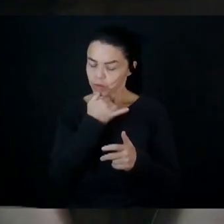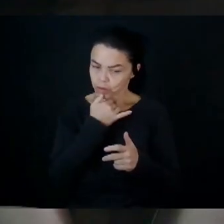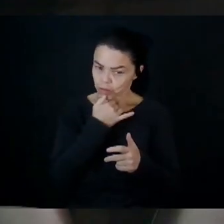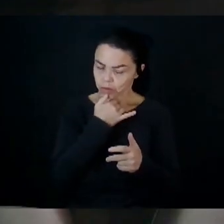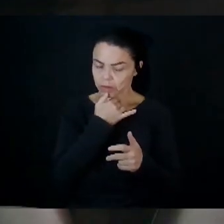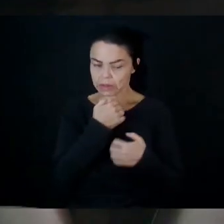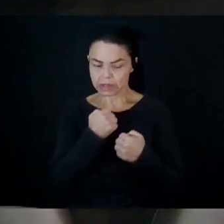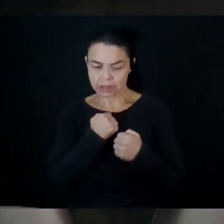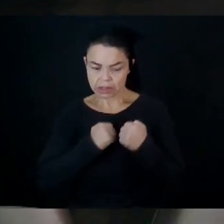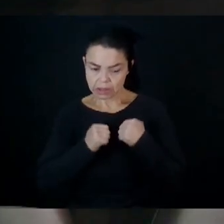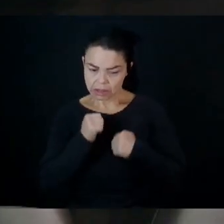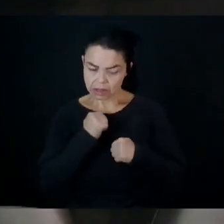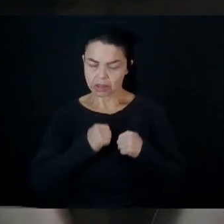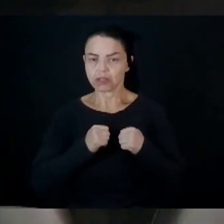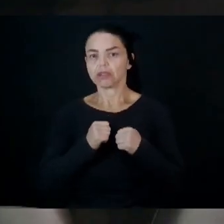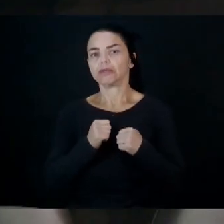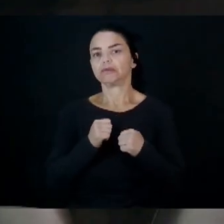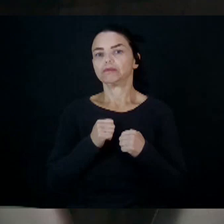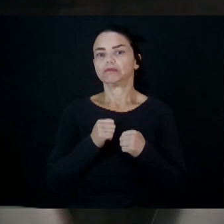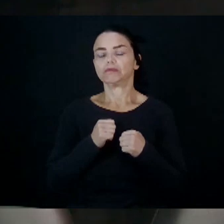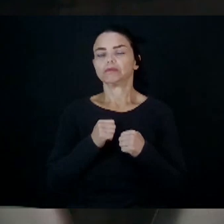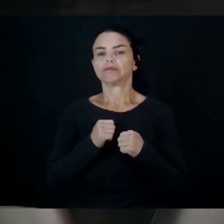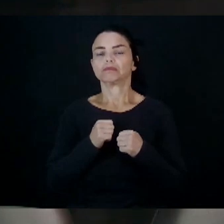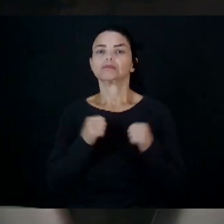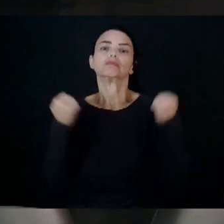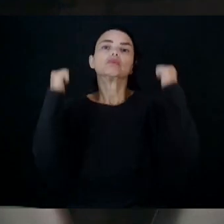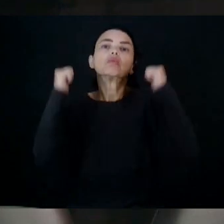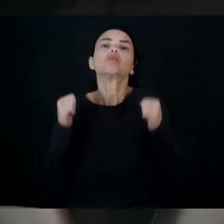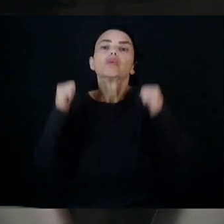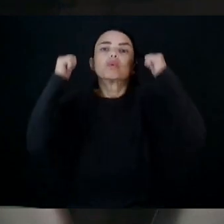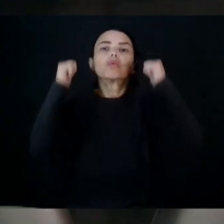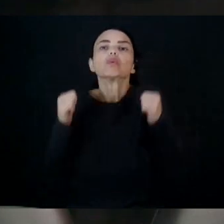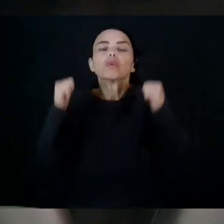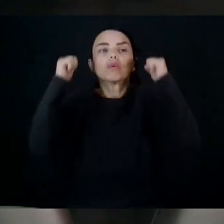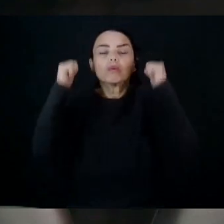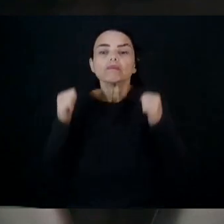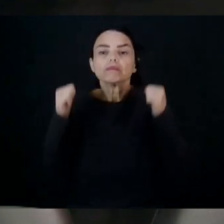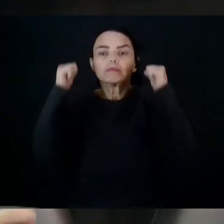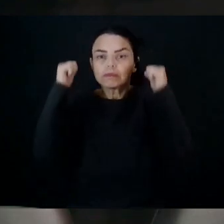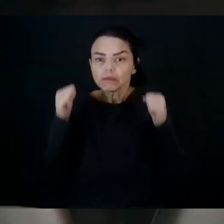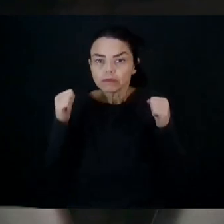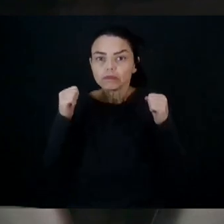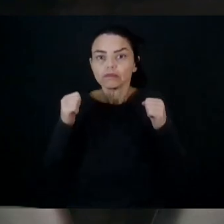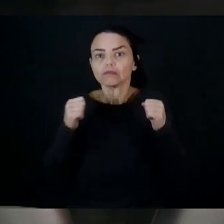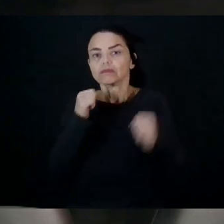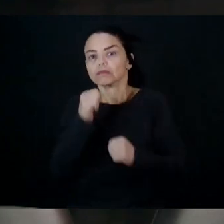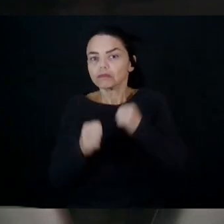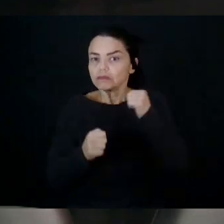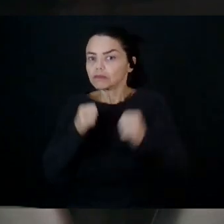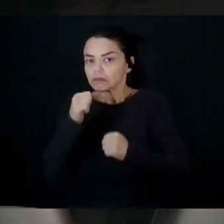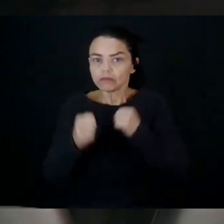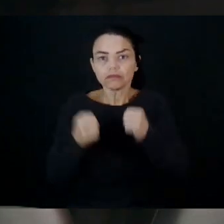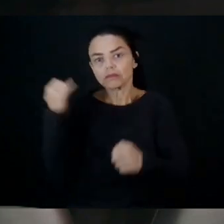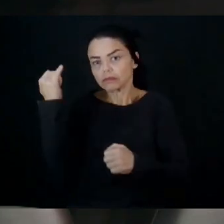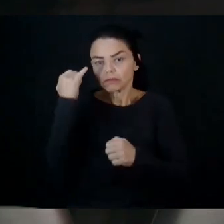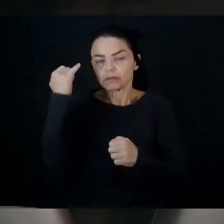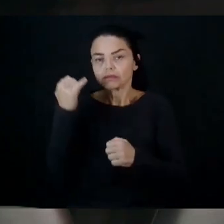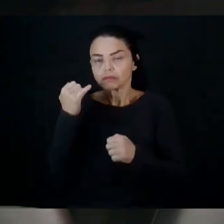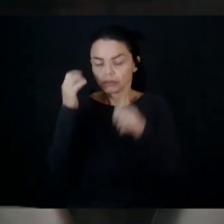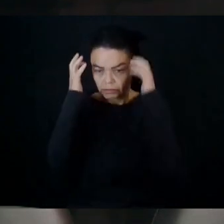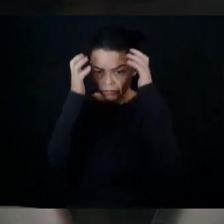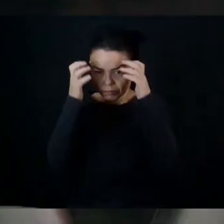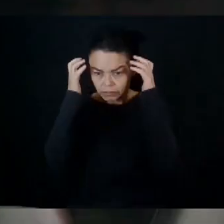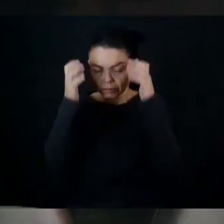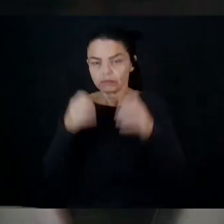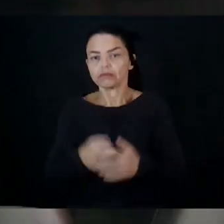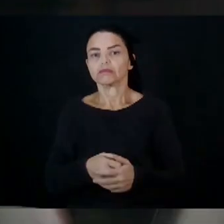ansiedade. Atividade física. Como que está a sua atividade física? Que é isso, extremamente importante para o cérebro.